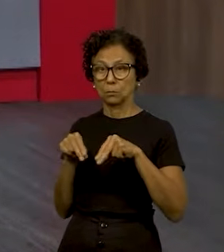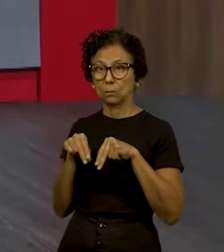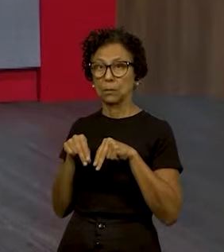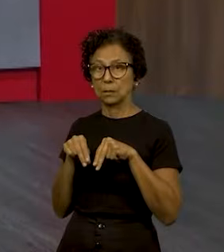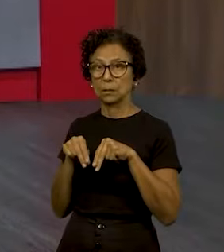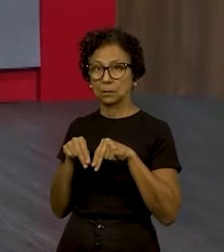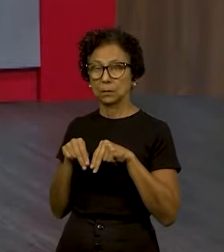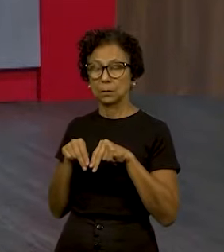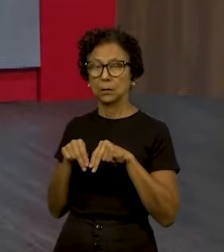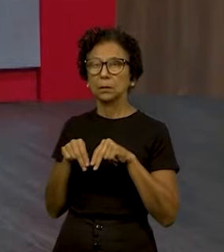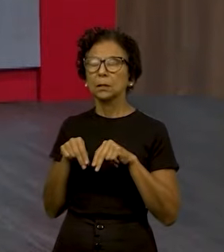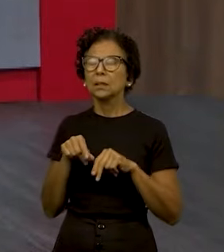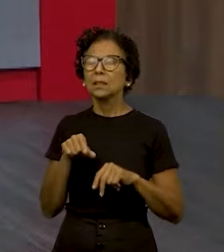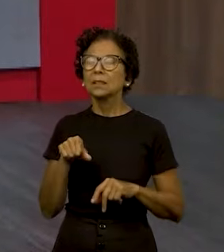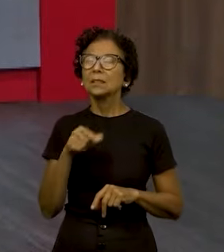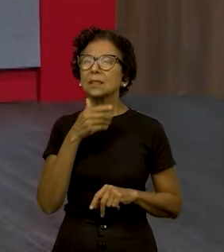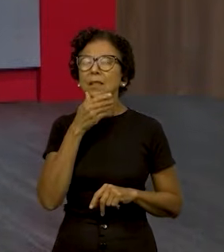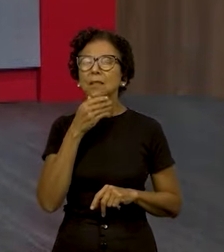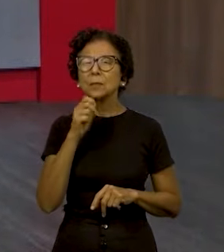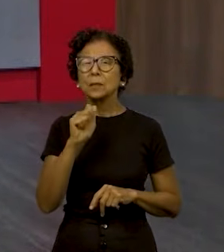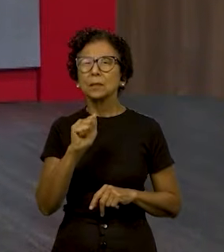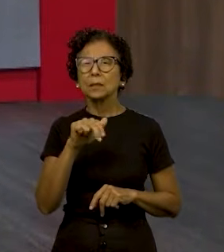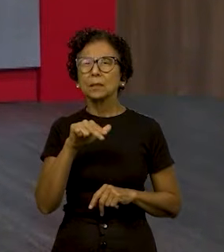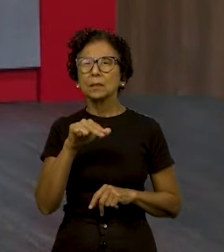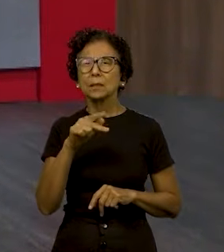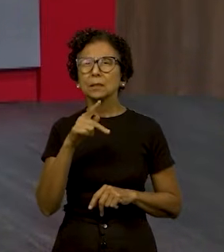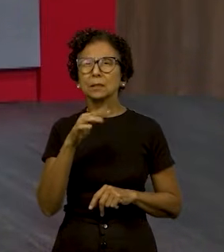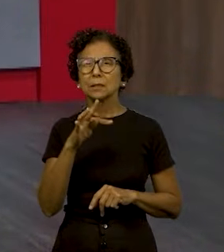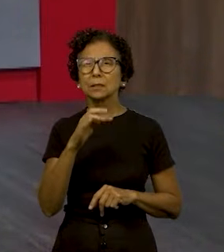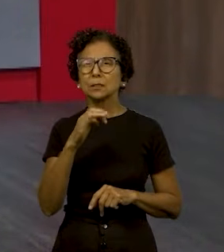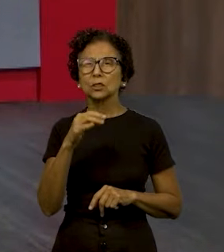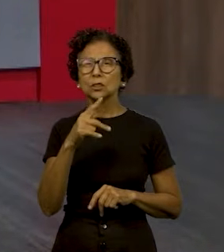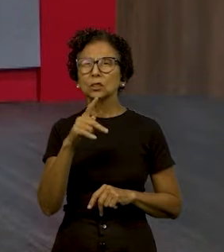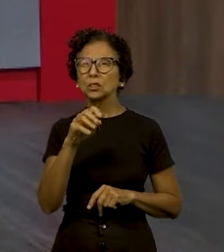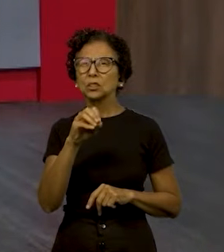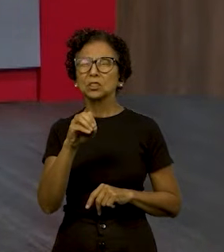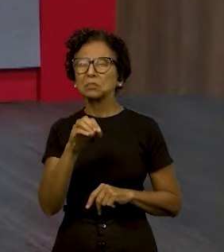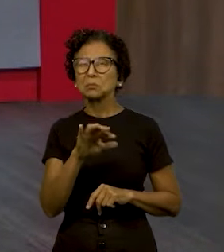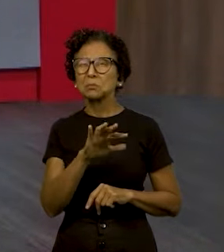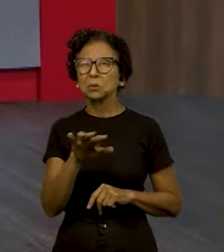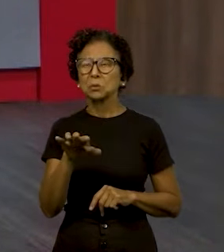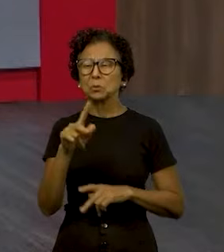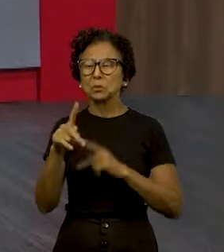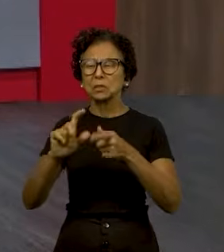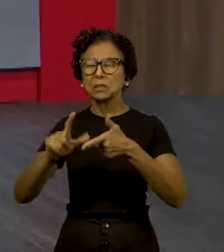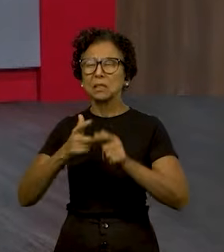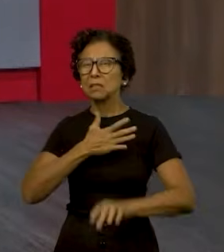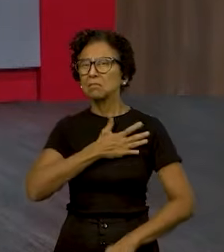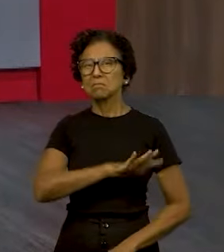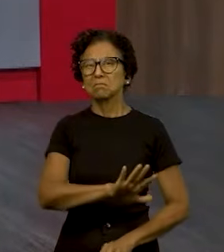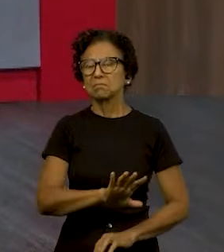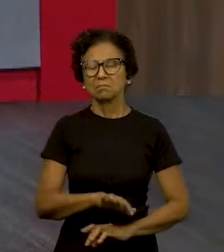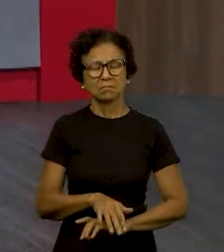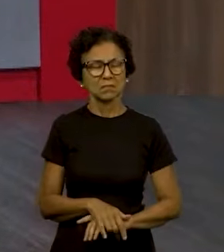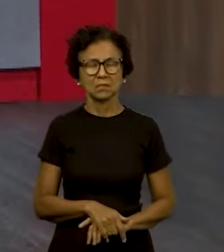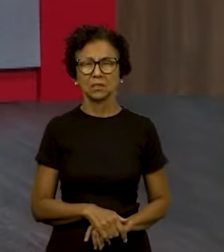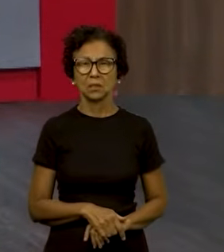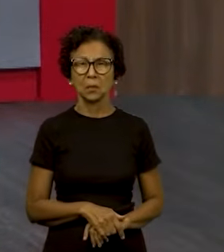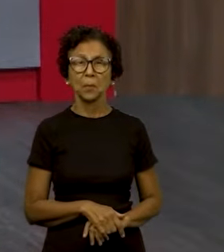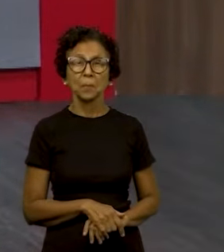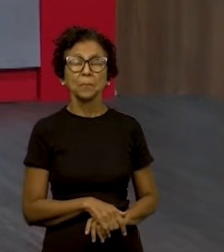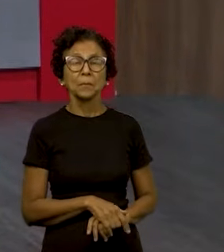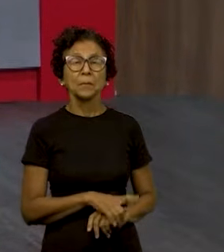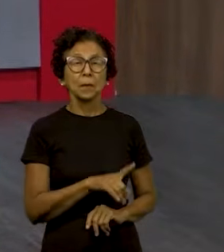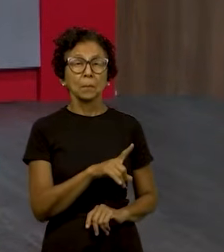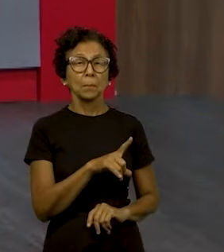aqui. Ele era um cara que ele não gostava do povo de Israel. E